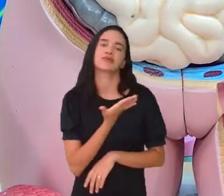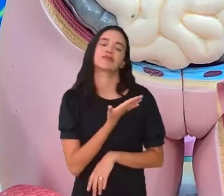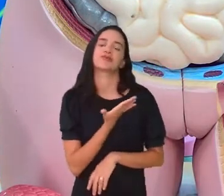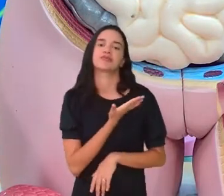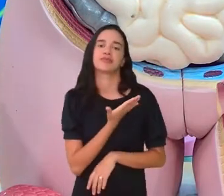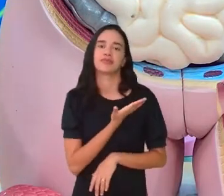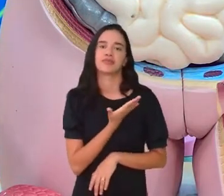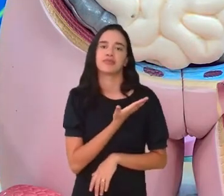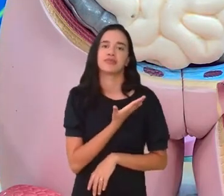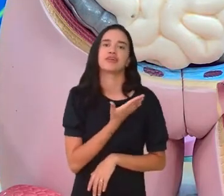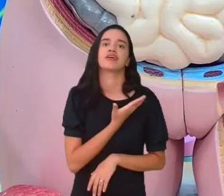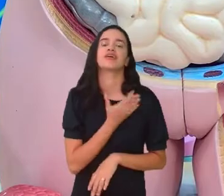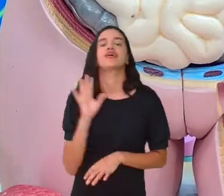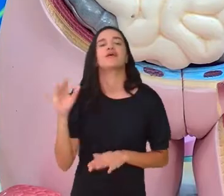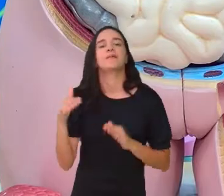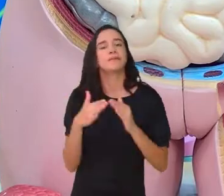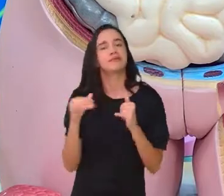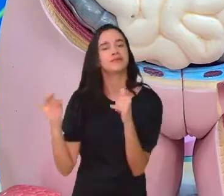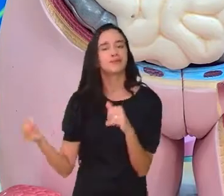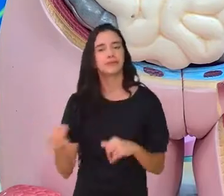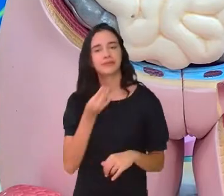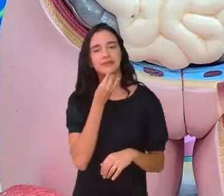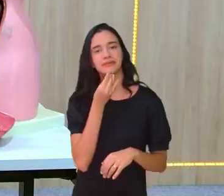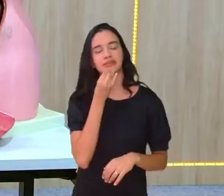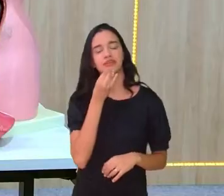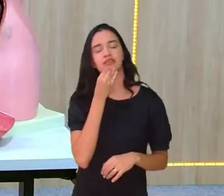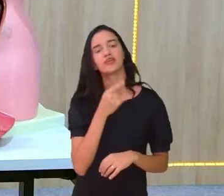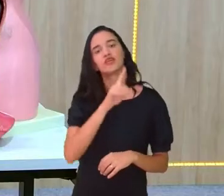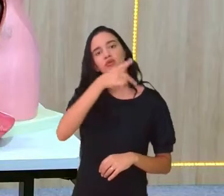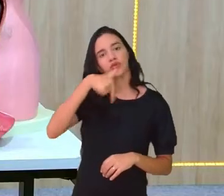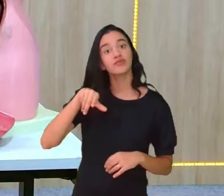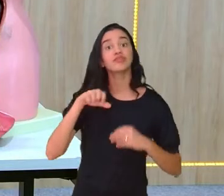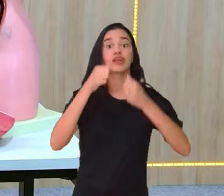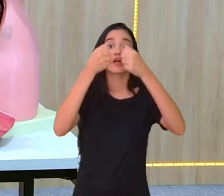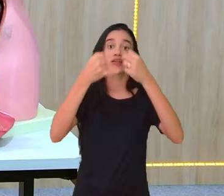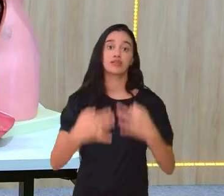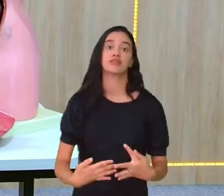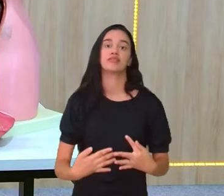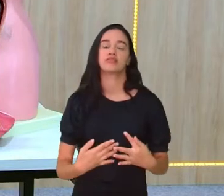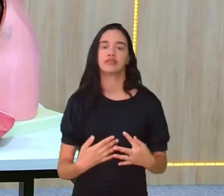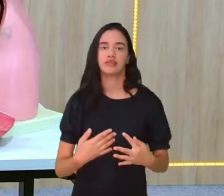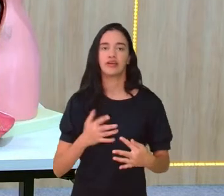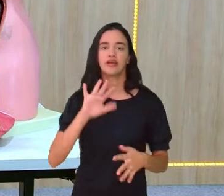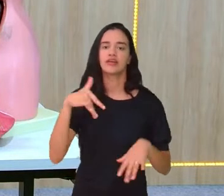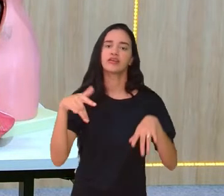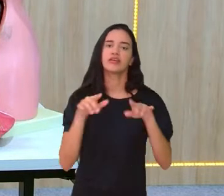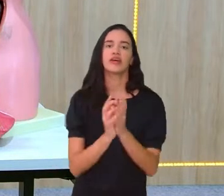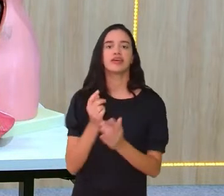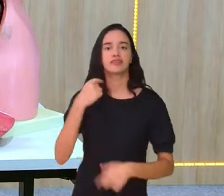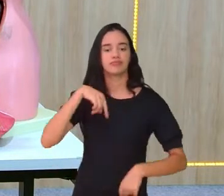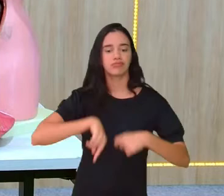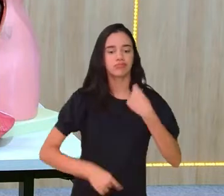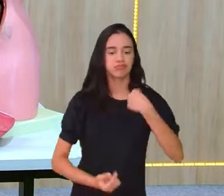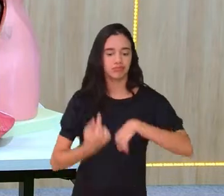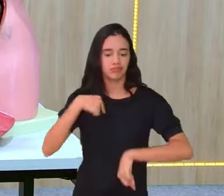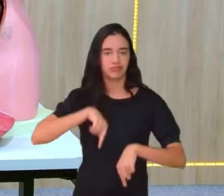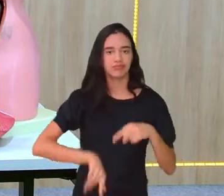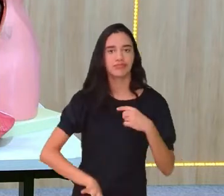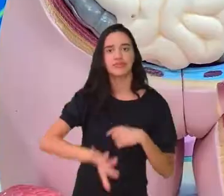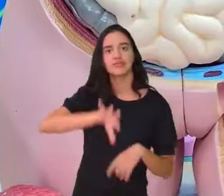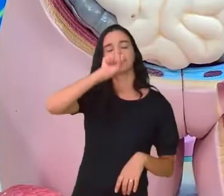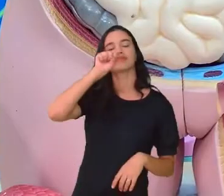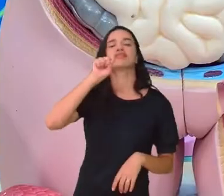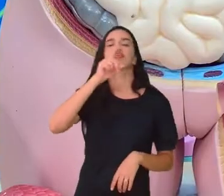fizeram, pedir a oportunidade à professora para que vocês mesmos expliquem esse sistema respiratório que